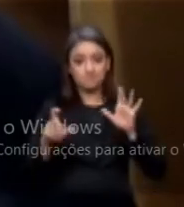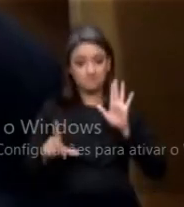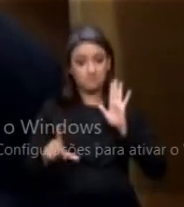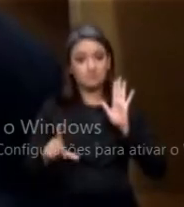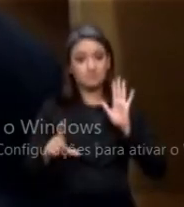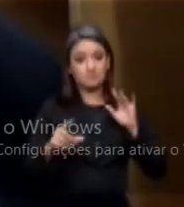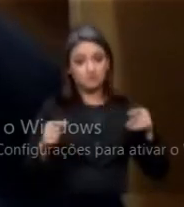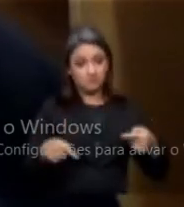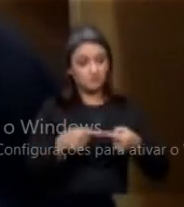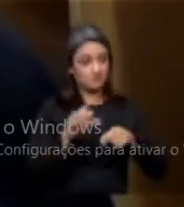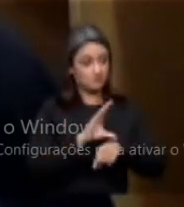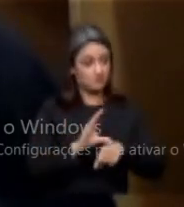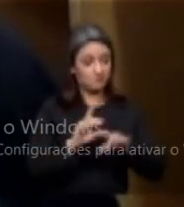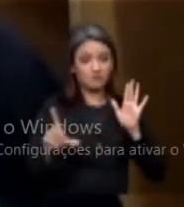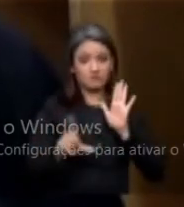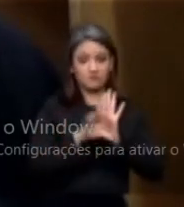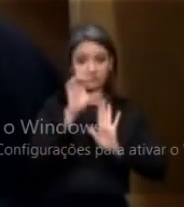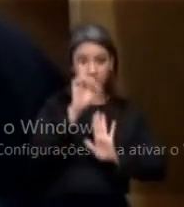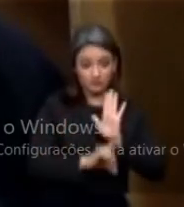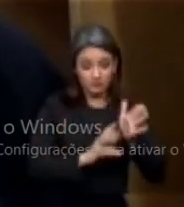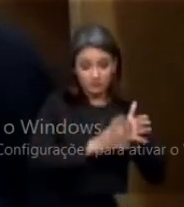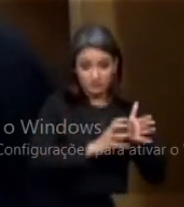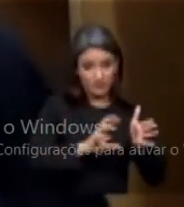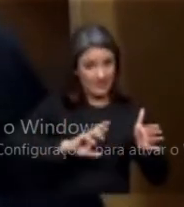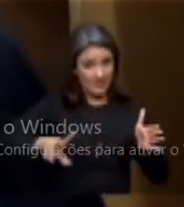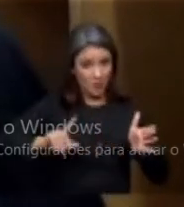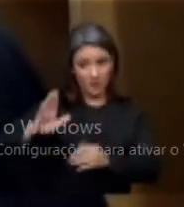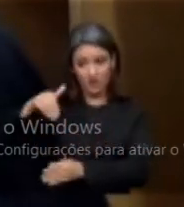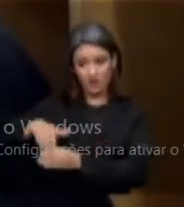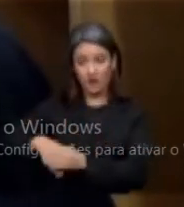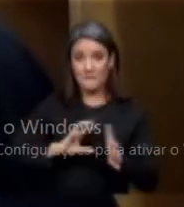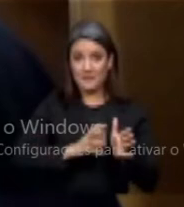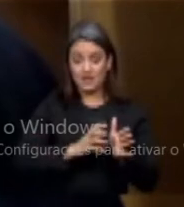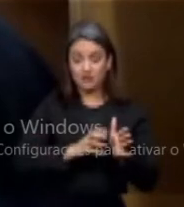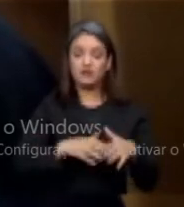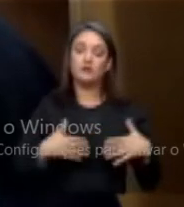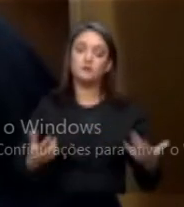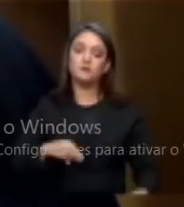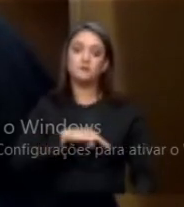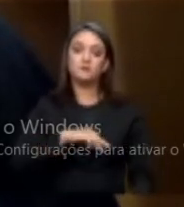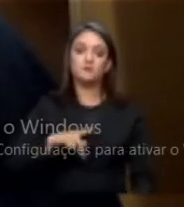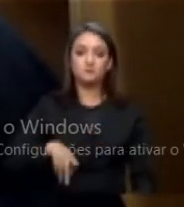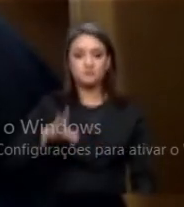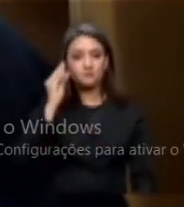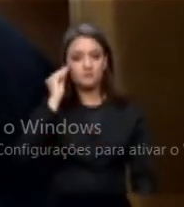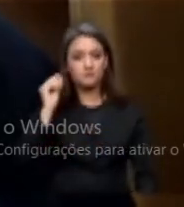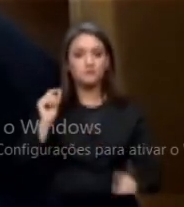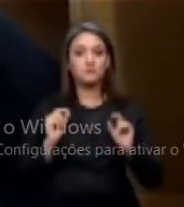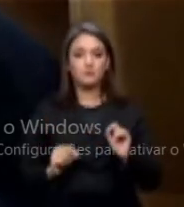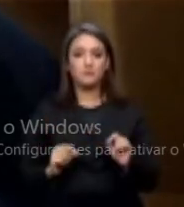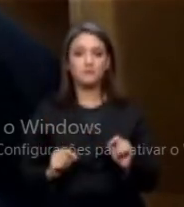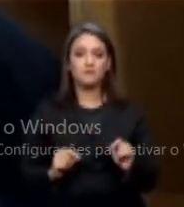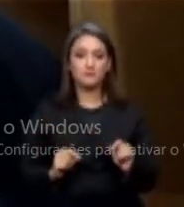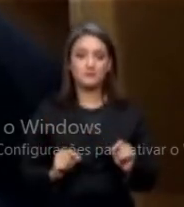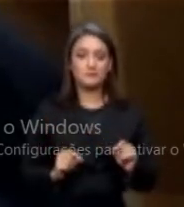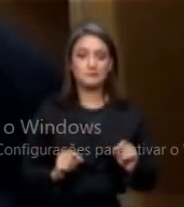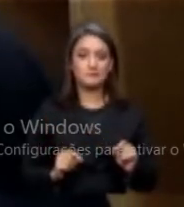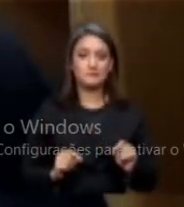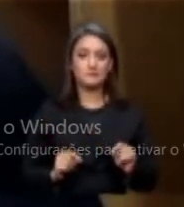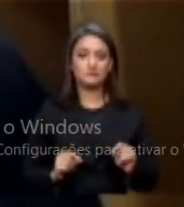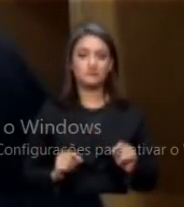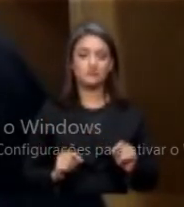direito partidário e não uma norma de direito eleitoral, o Ministério Público entende que essa norma é, por